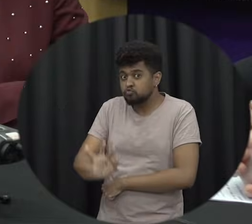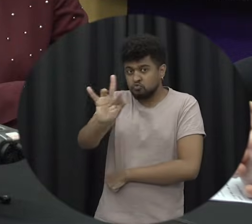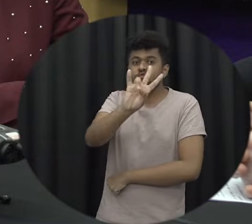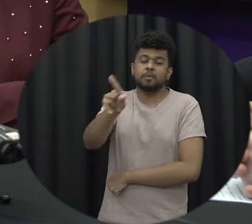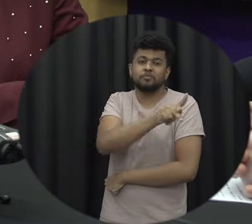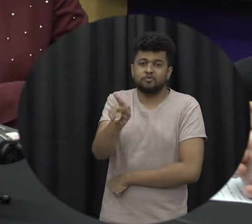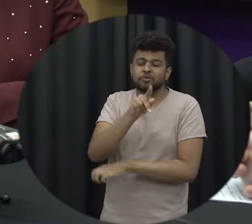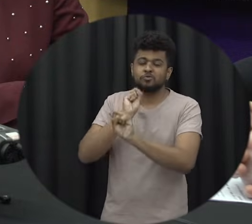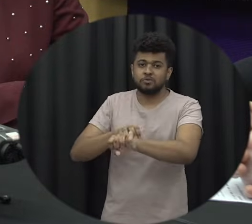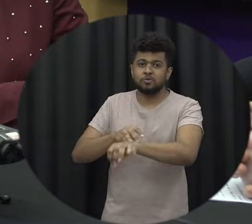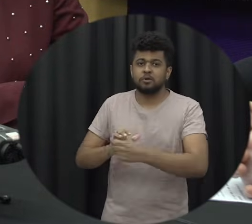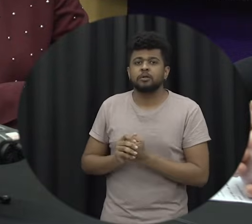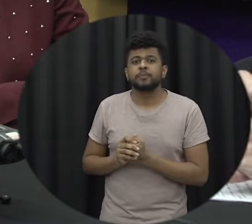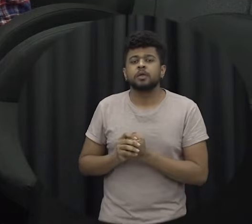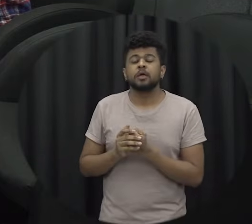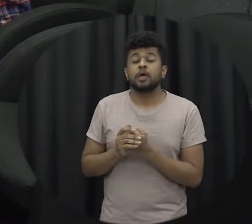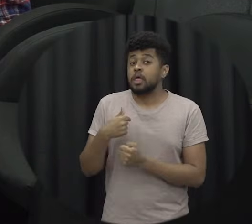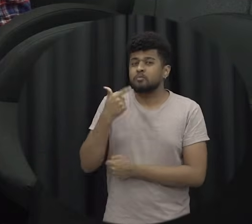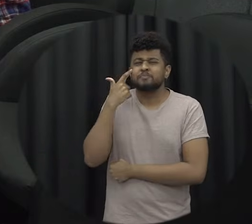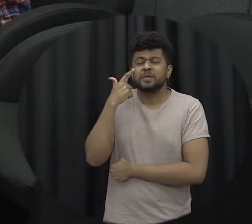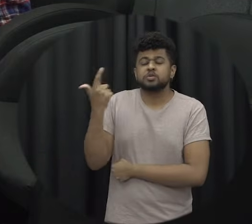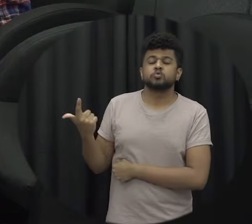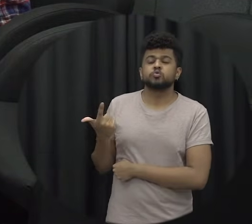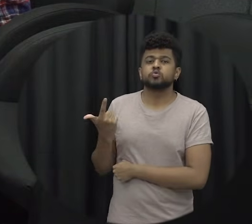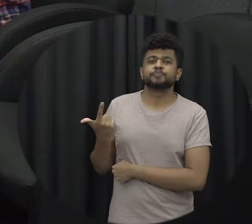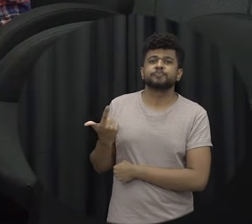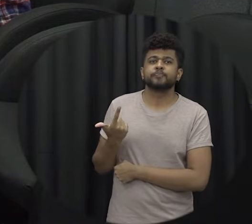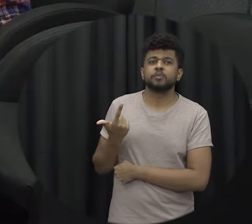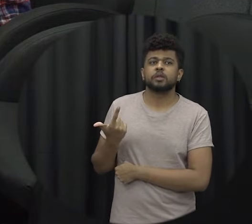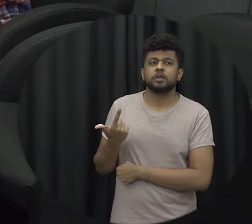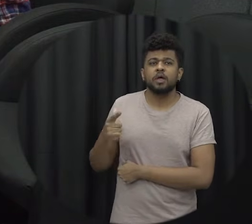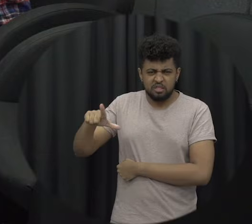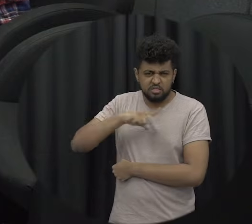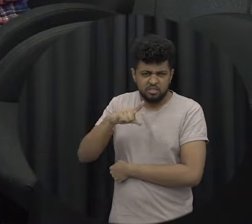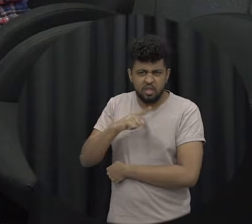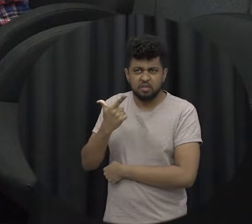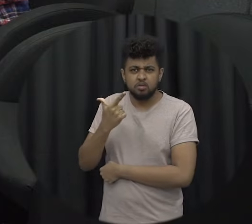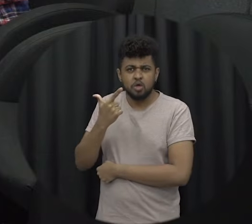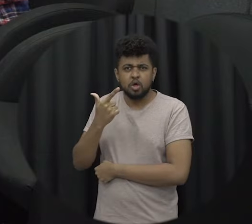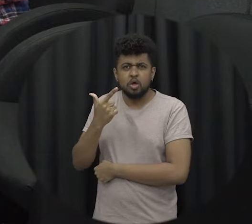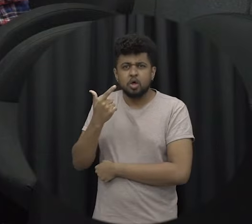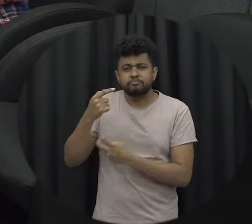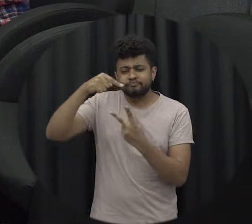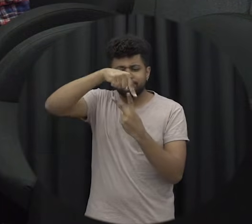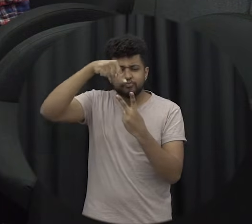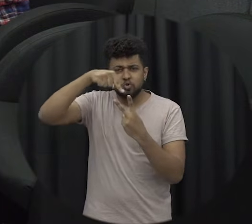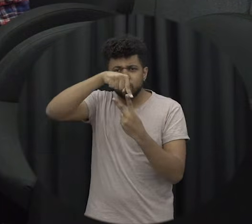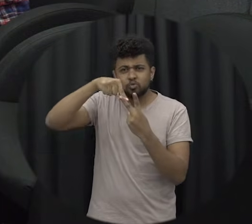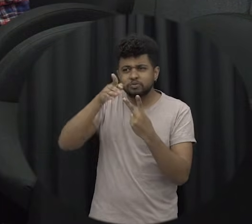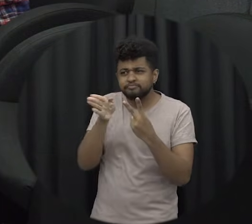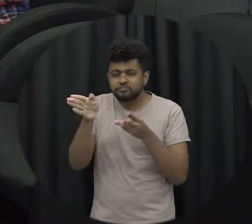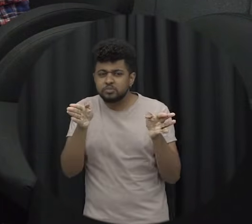Eu penso que há duas visões, né. Uma visão que aos poucos está se perdendo, e eu